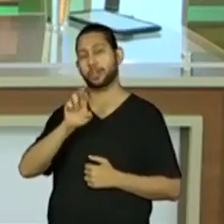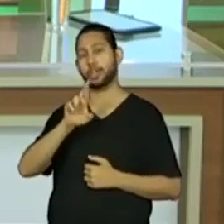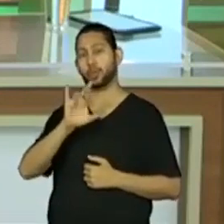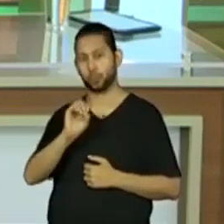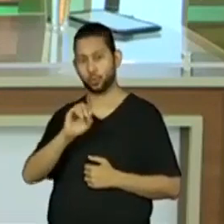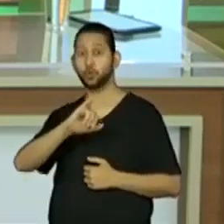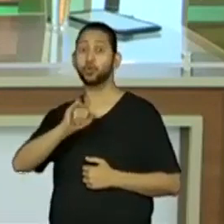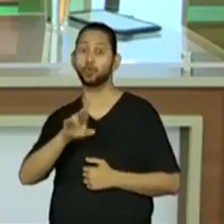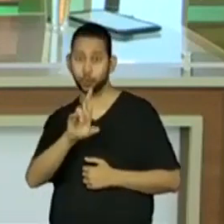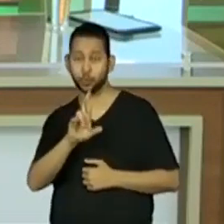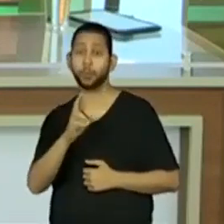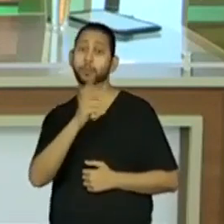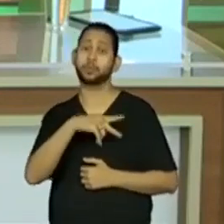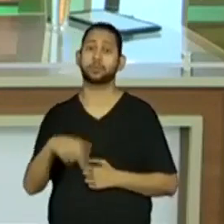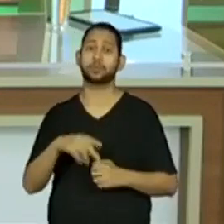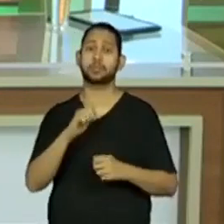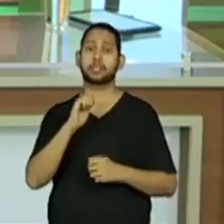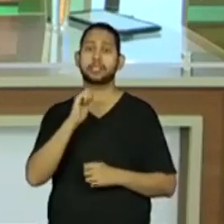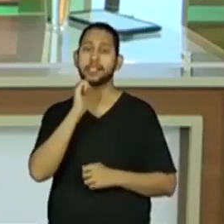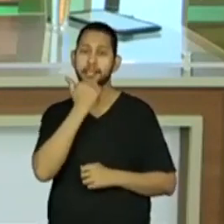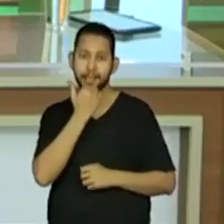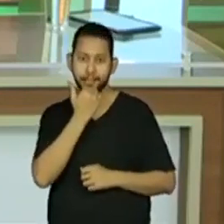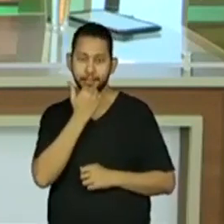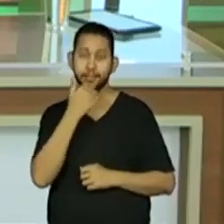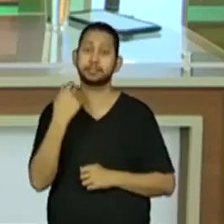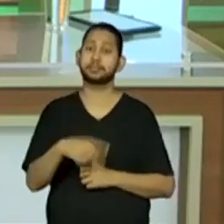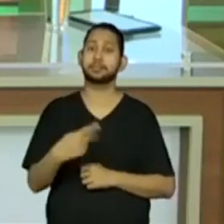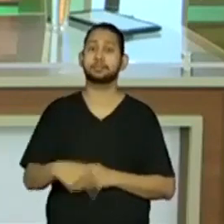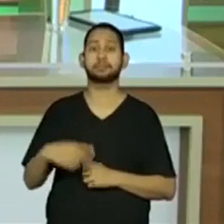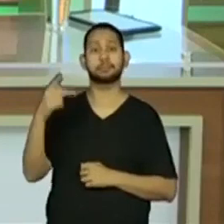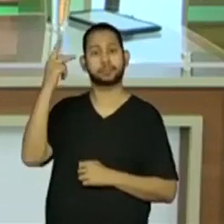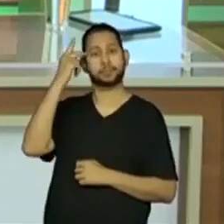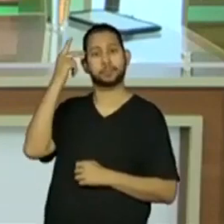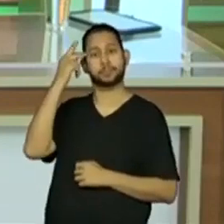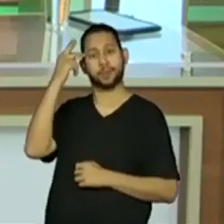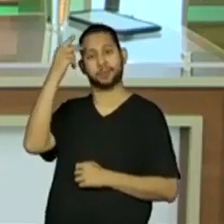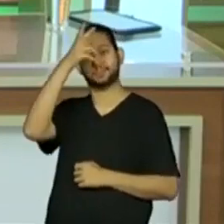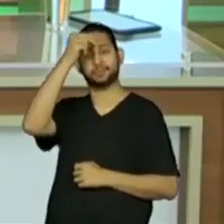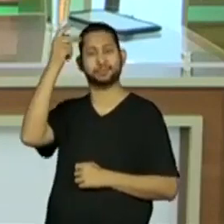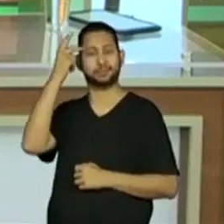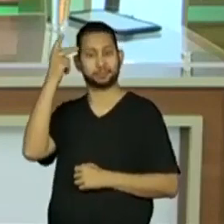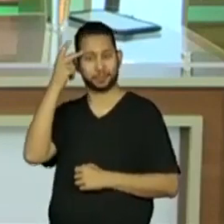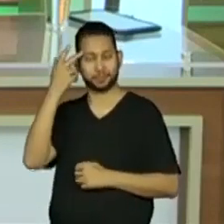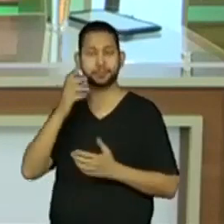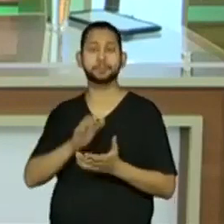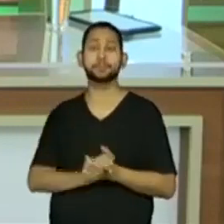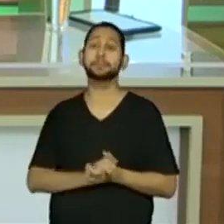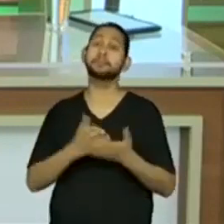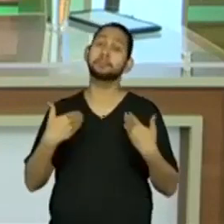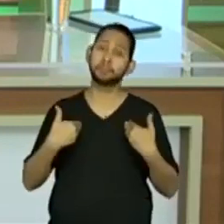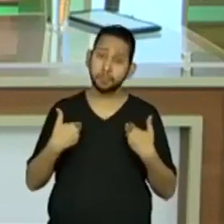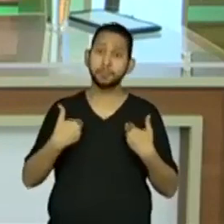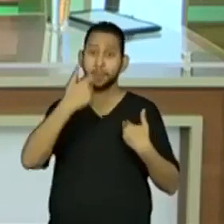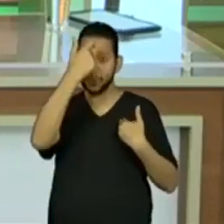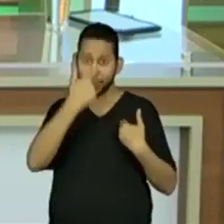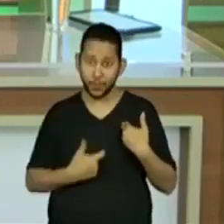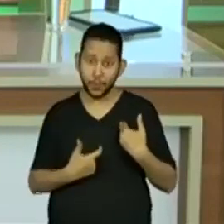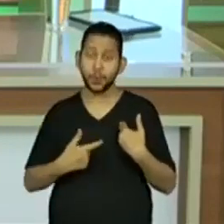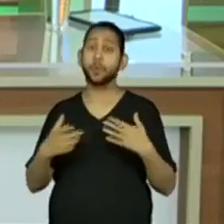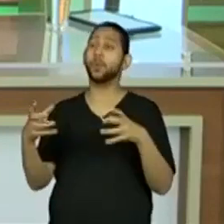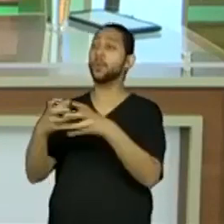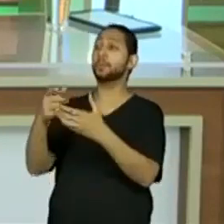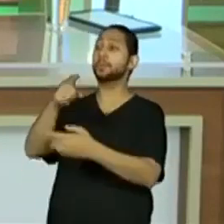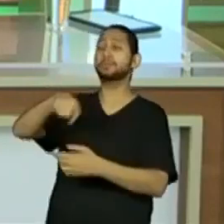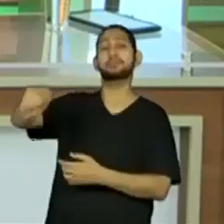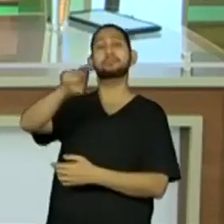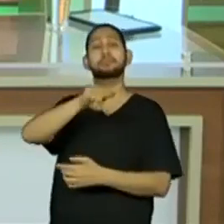professor de Ciências da Rede Pública Municipal de São Paulo. Eu e essa grande equipe estaremos aqui